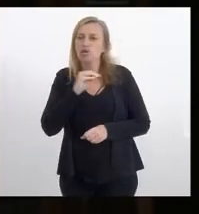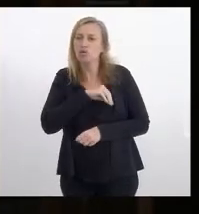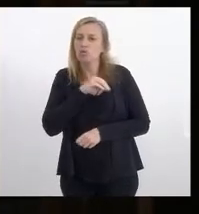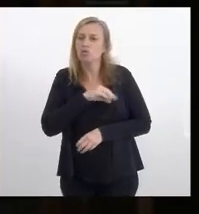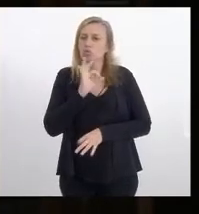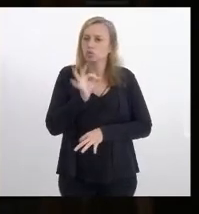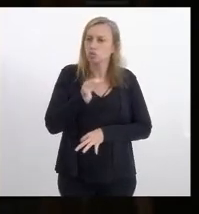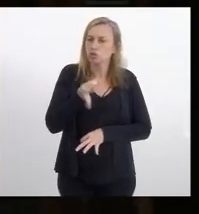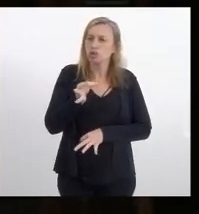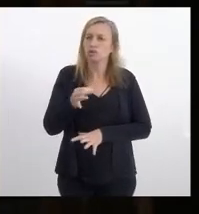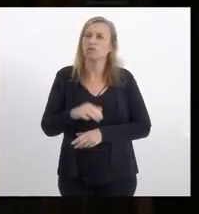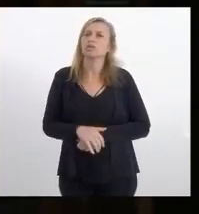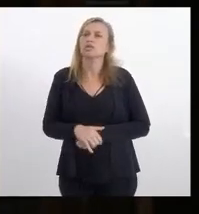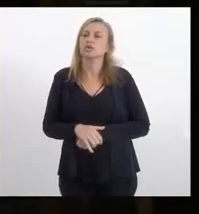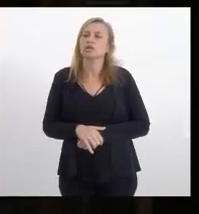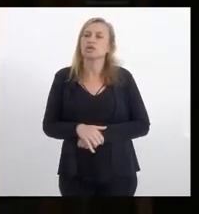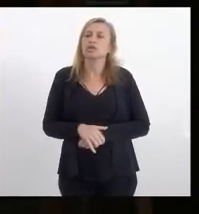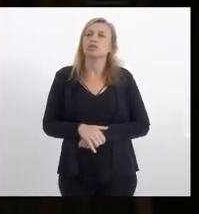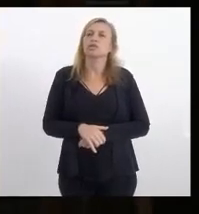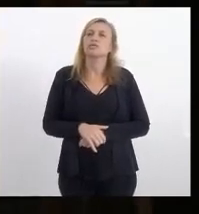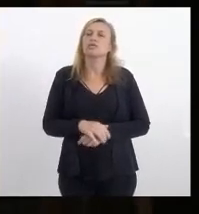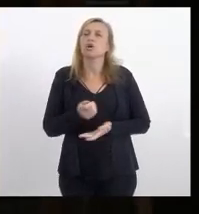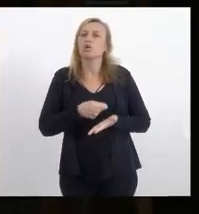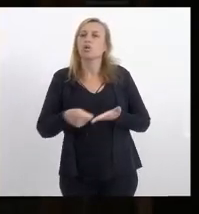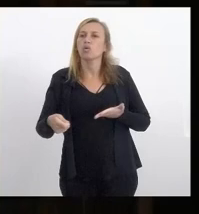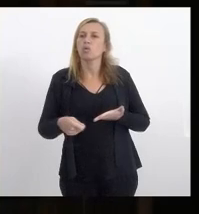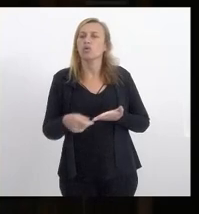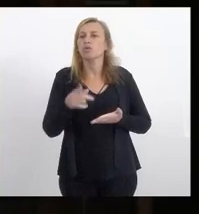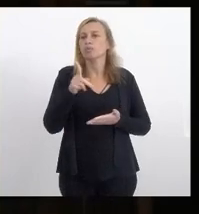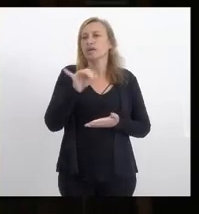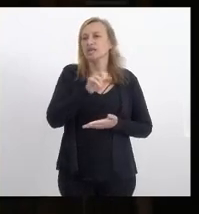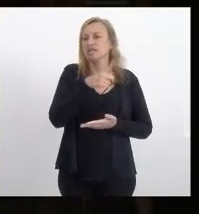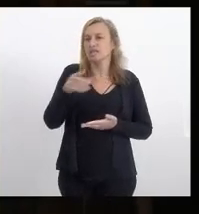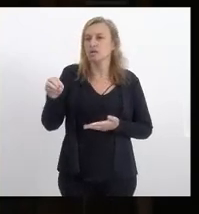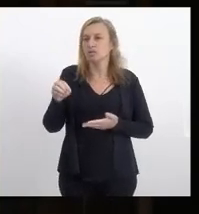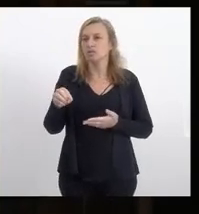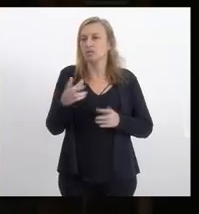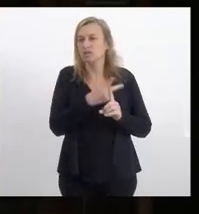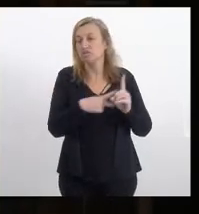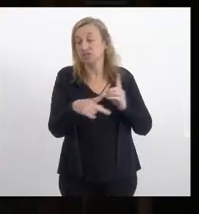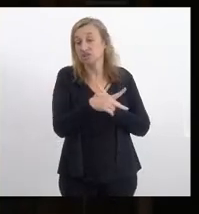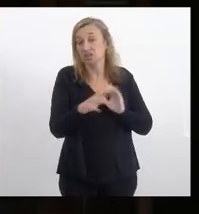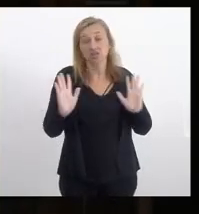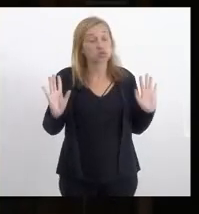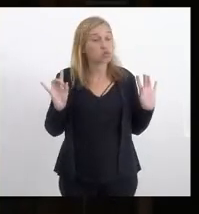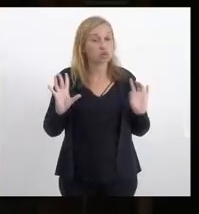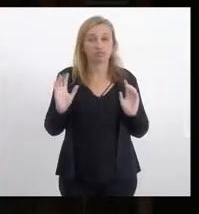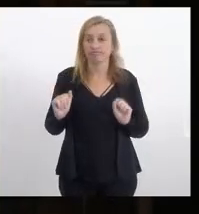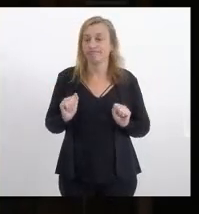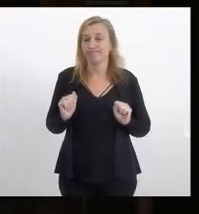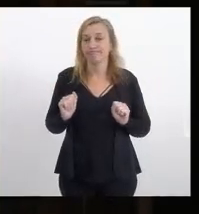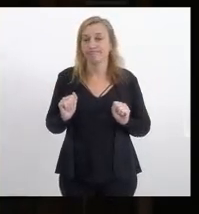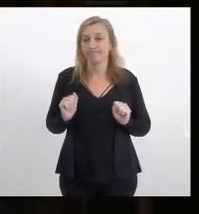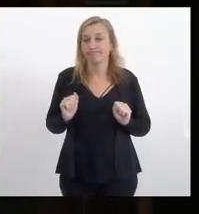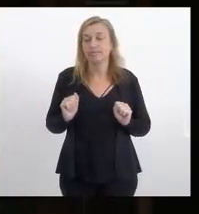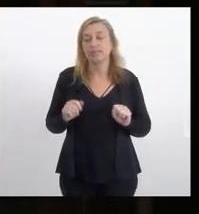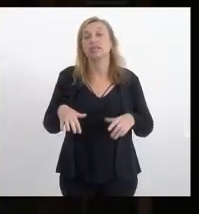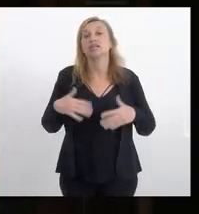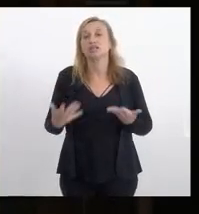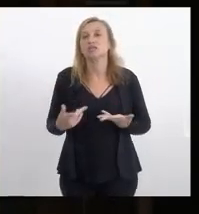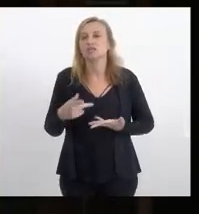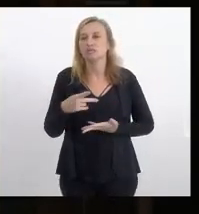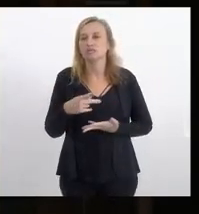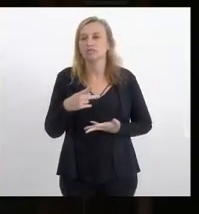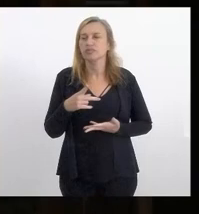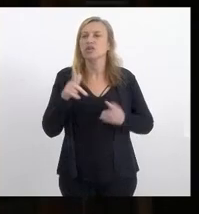no contracheque do Rio previdência vem a rubrika pensão previdenciária EA só então que